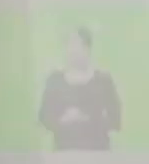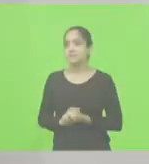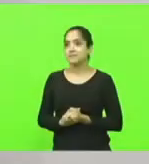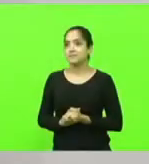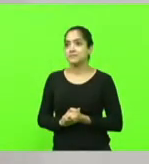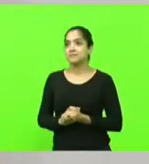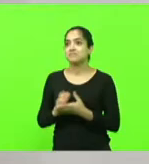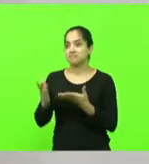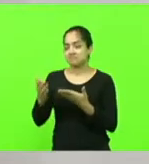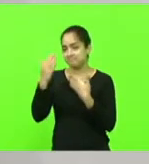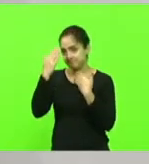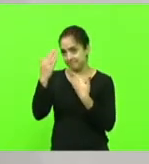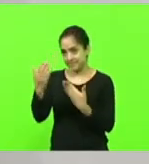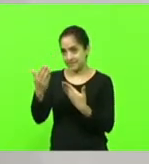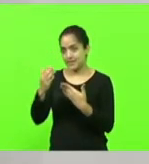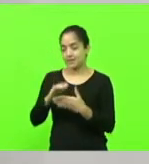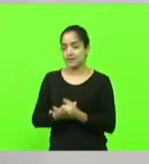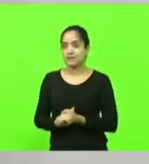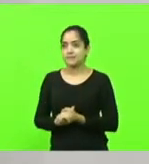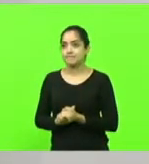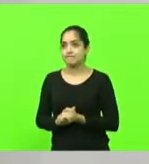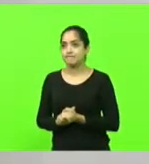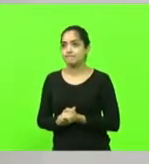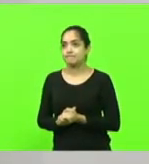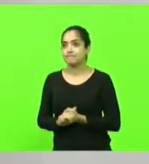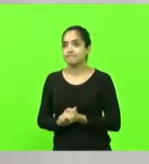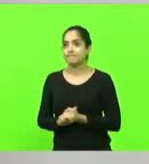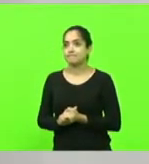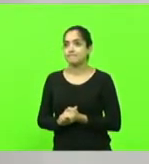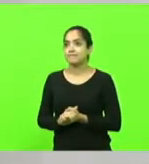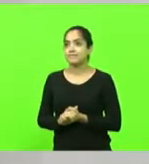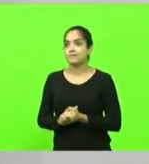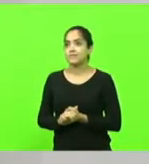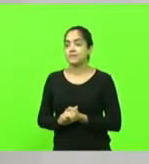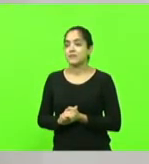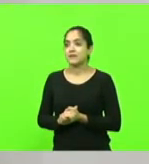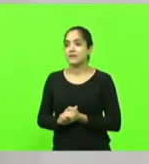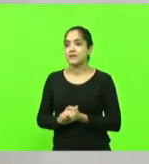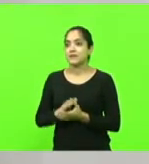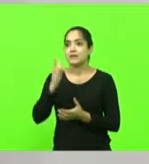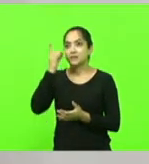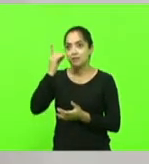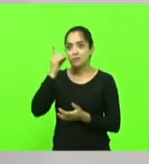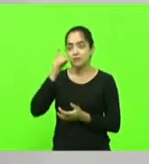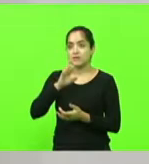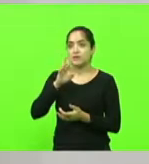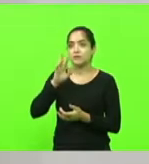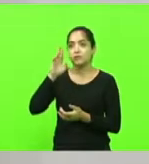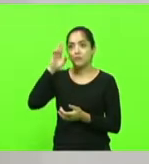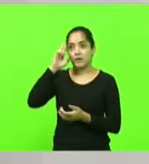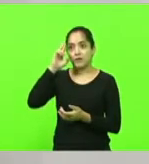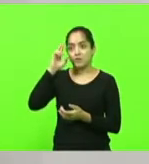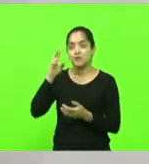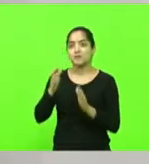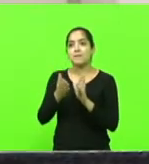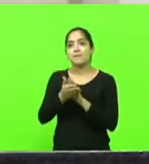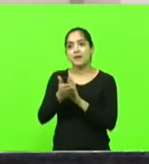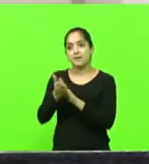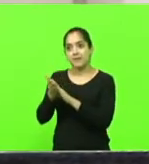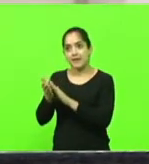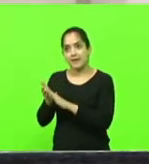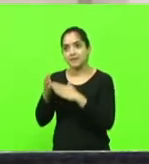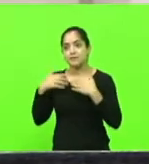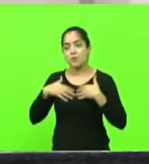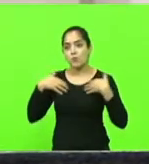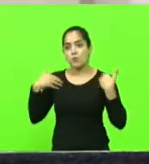Aí, obrigado. Uma parte para o deputado Alba, por favor. Deputado Vicente, parabéns por trazer essa merecida